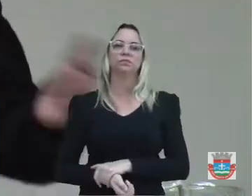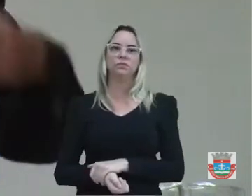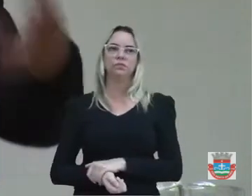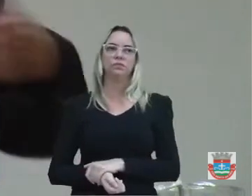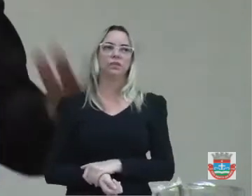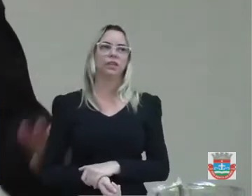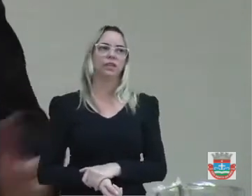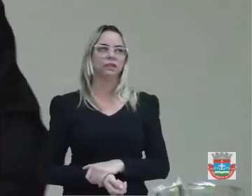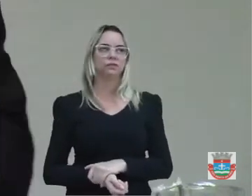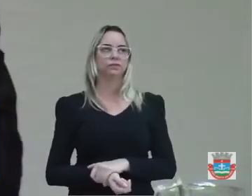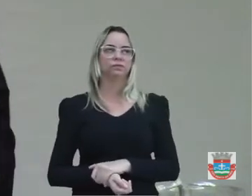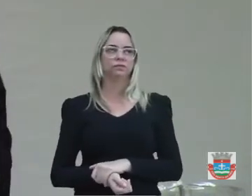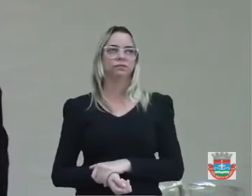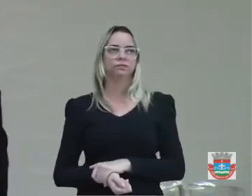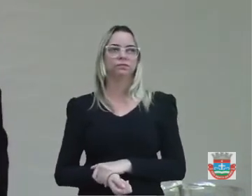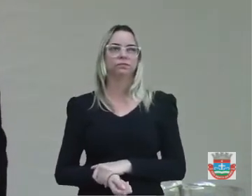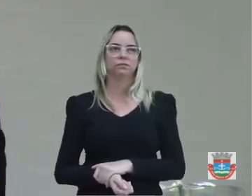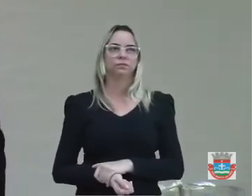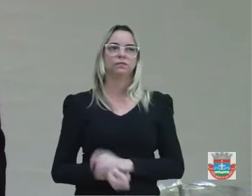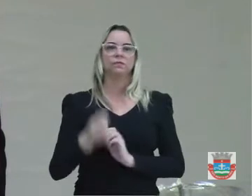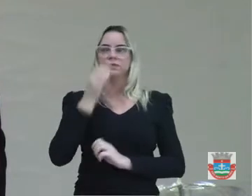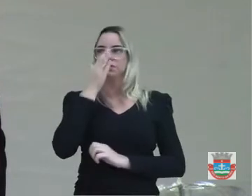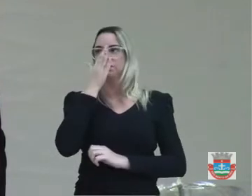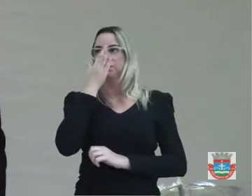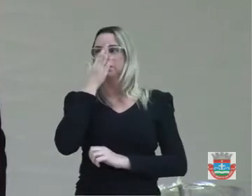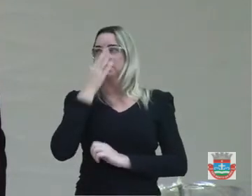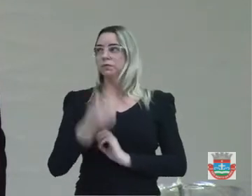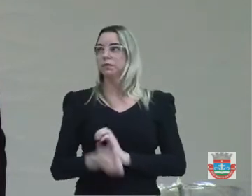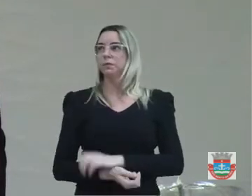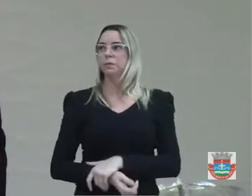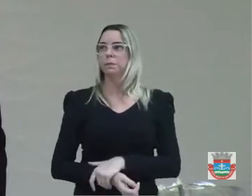Agora parece que mudou a conversa.